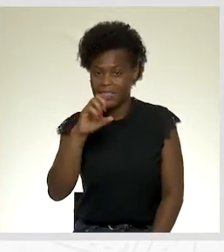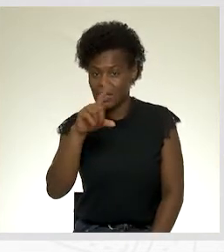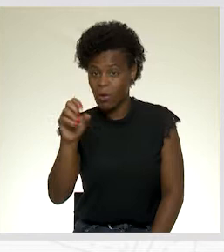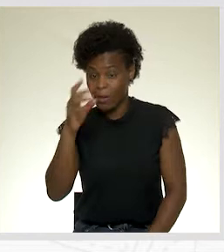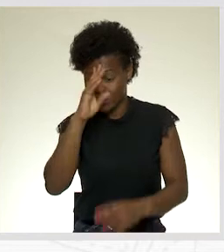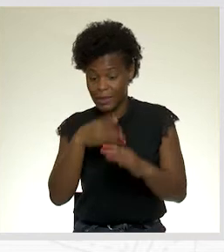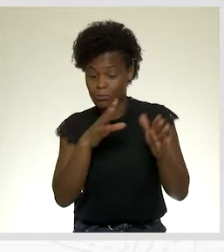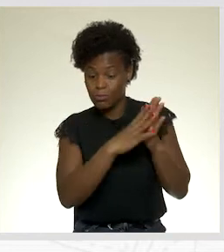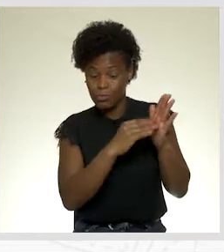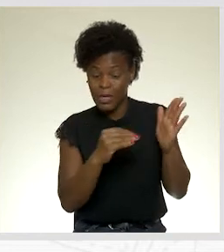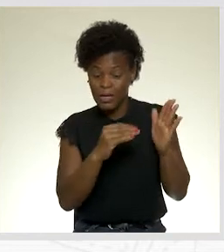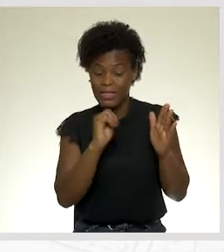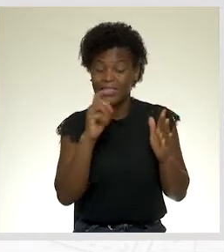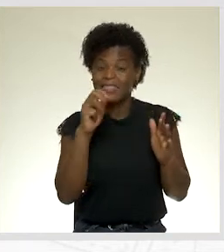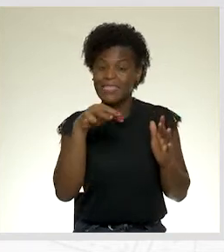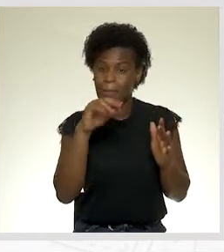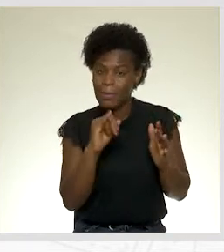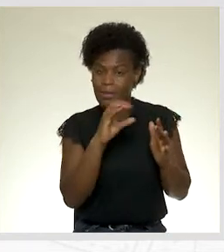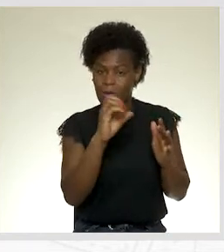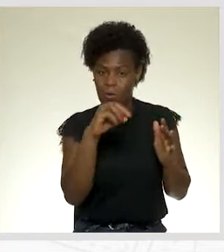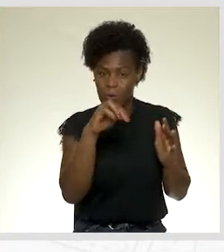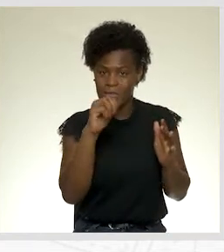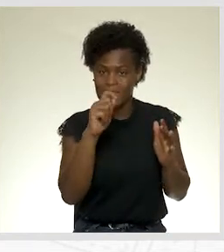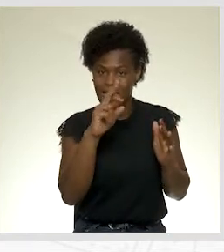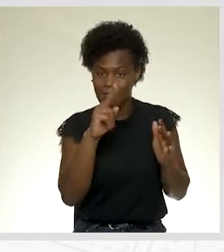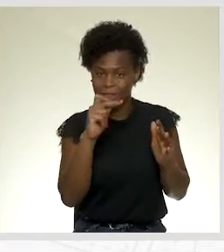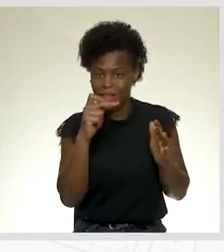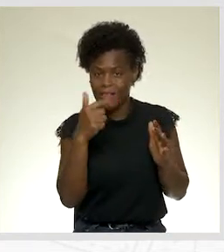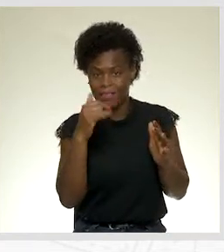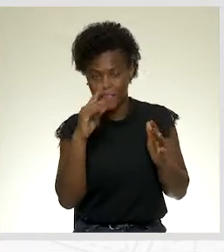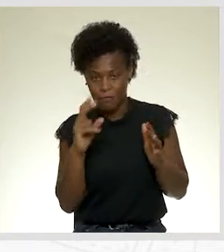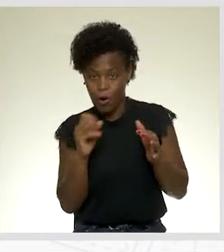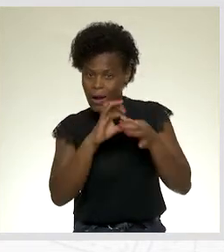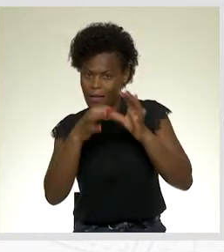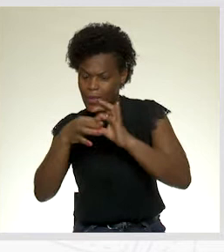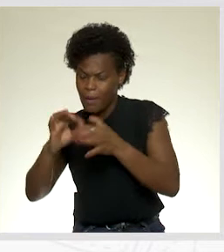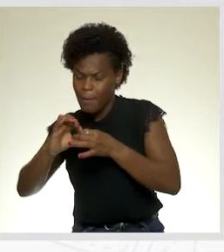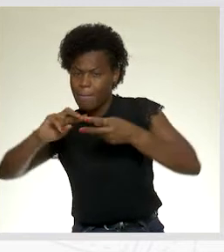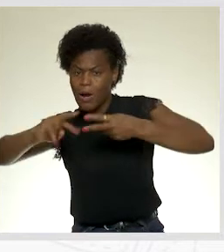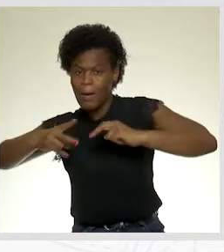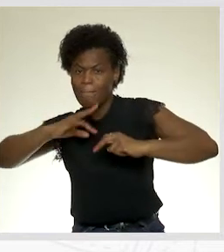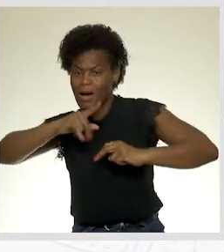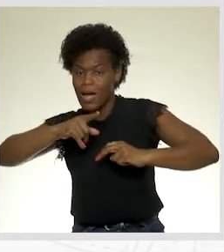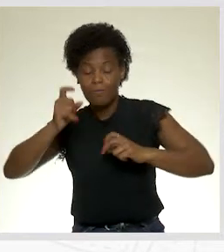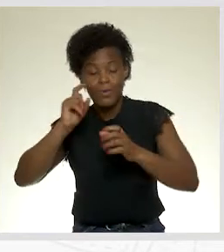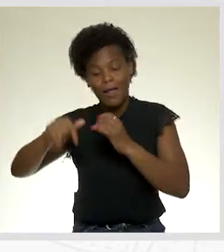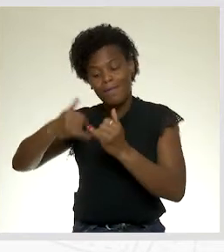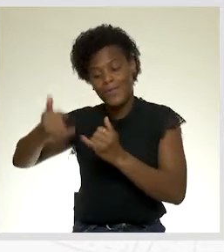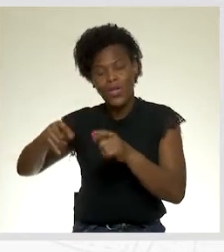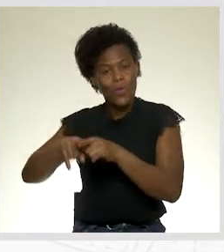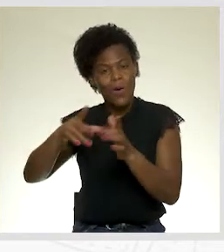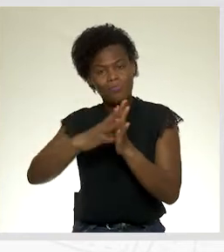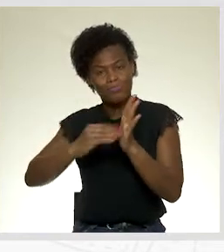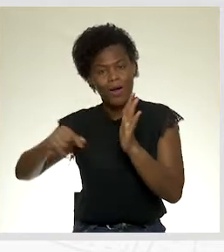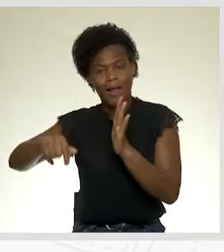modelo semiconservativo. Uma cadeia da molécula mãe é conservada em cada uma das moléculas filhas e,